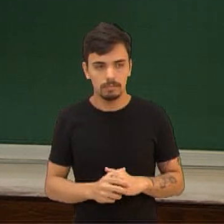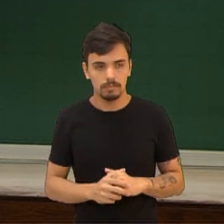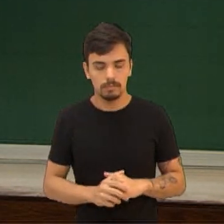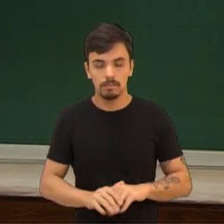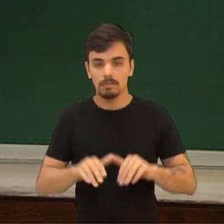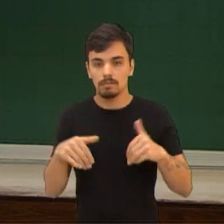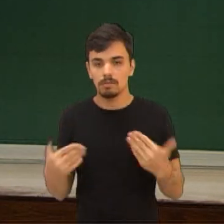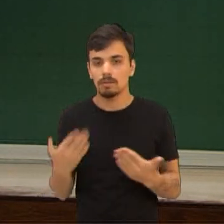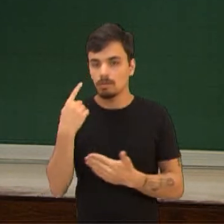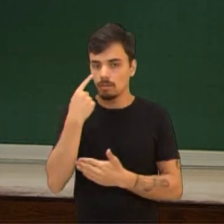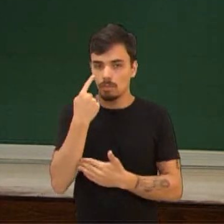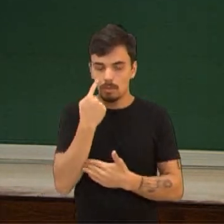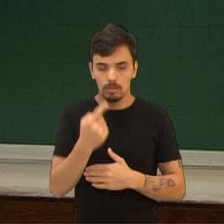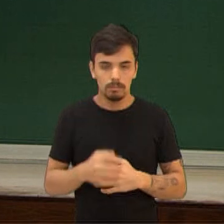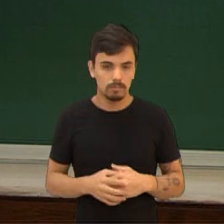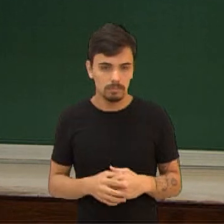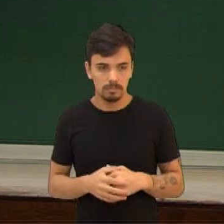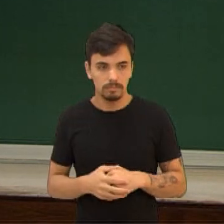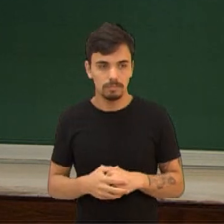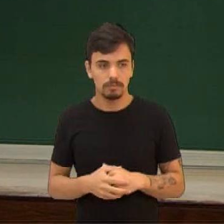Então, veja só.